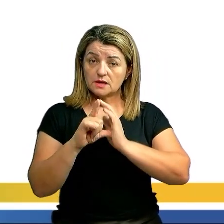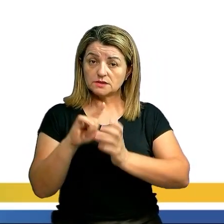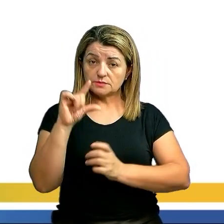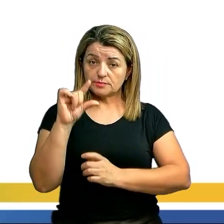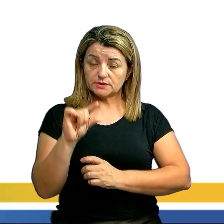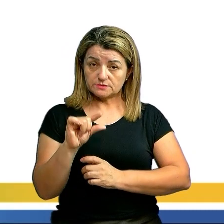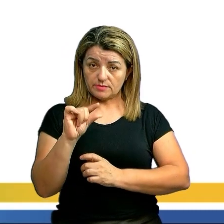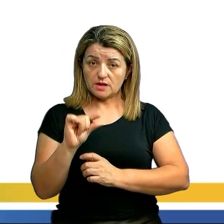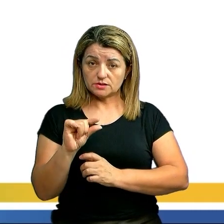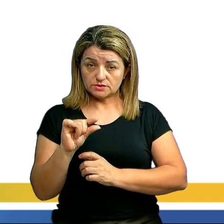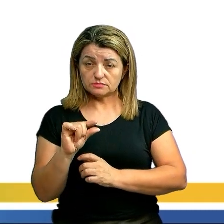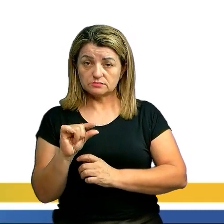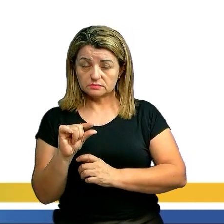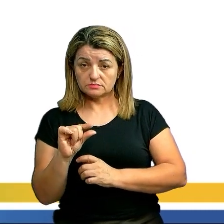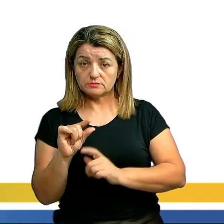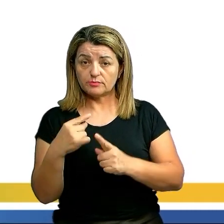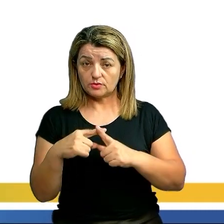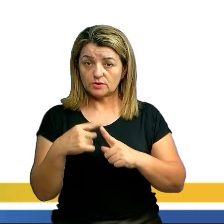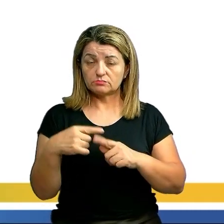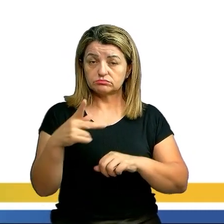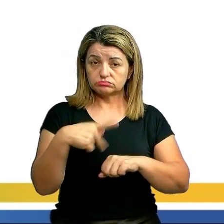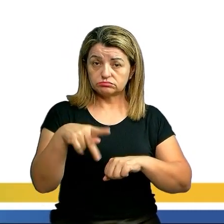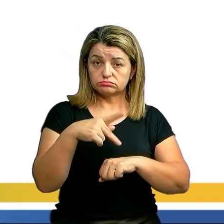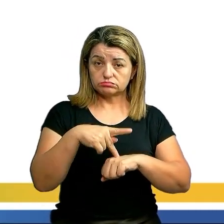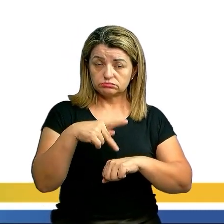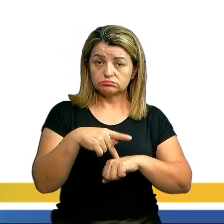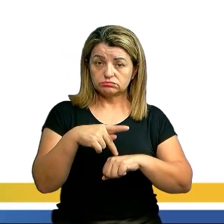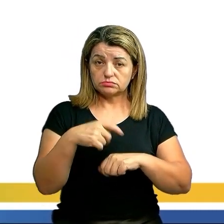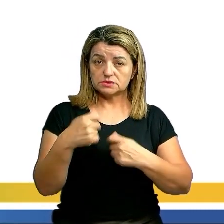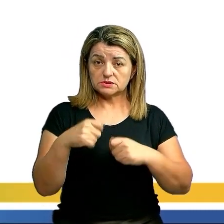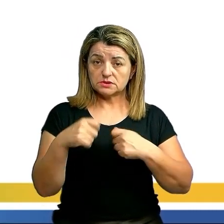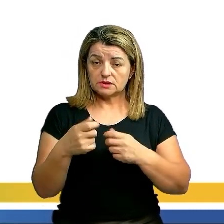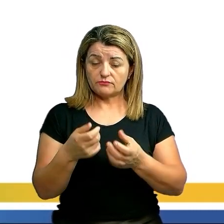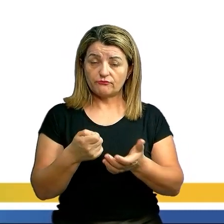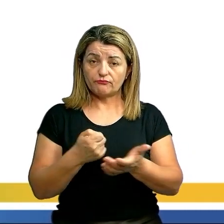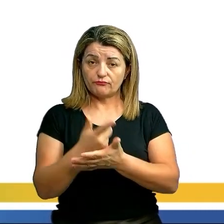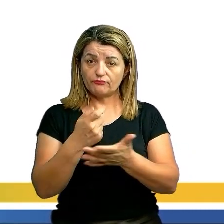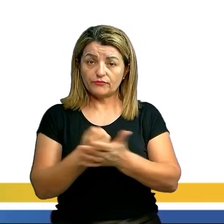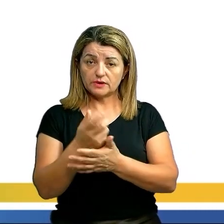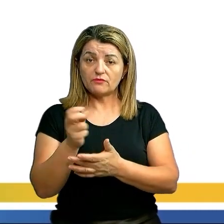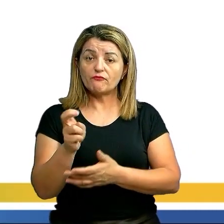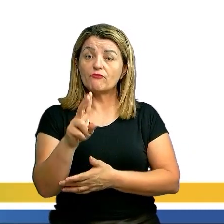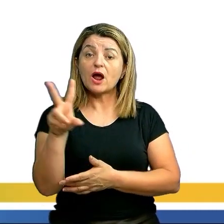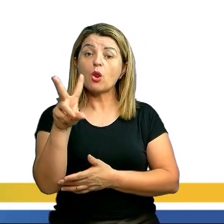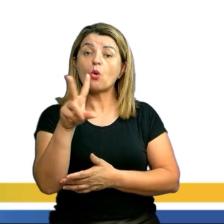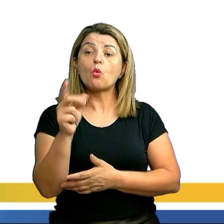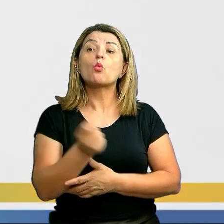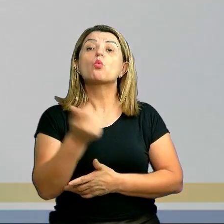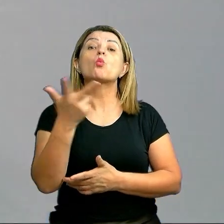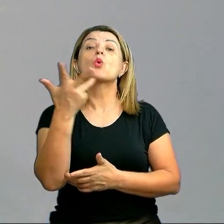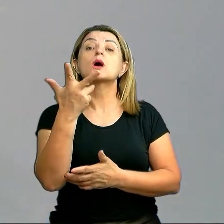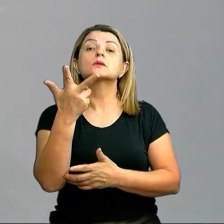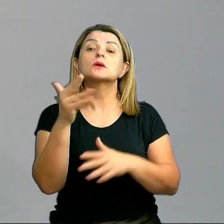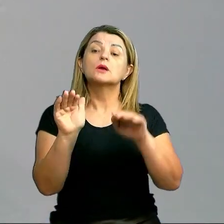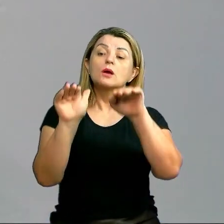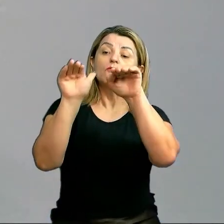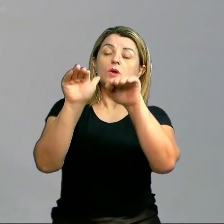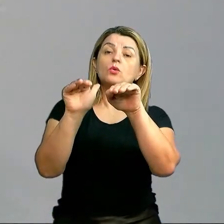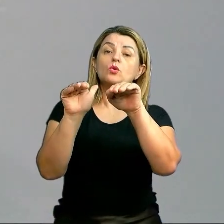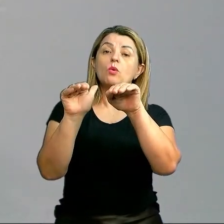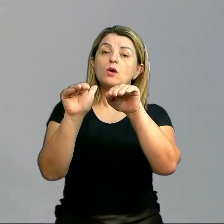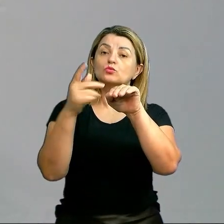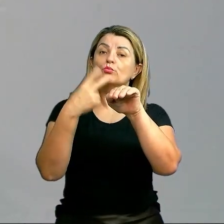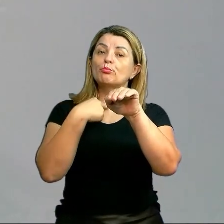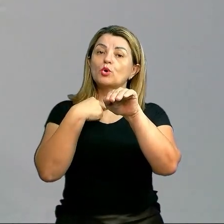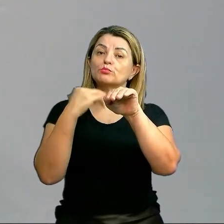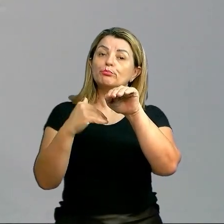é do que o país vender os seus produtos, né, a um preço equiparado ao mercado internacional. Então, é importante a